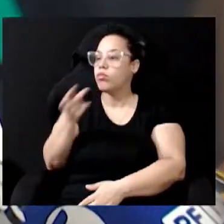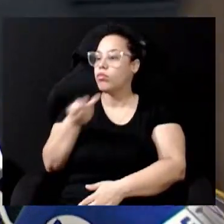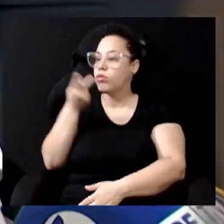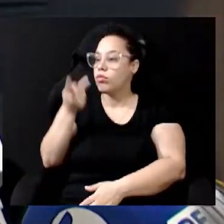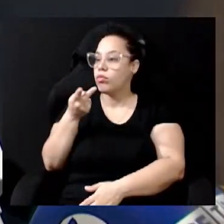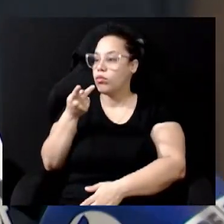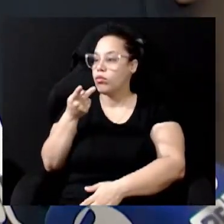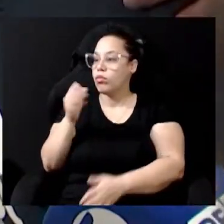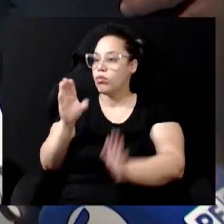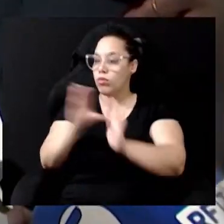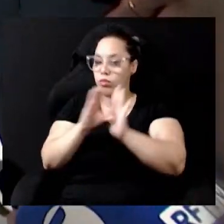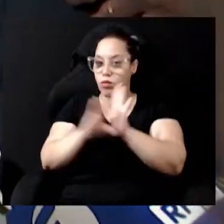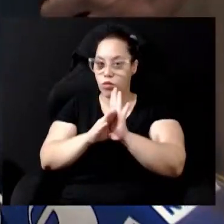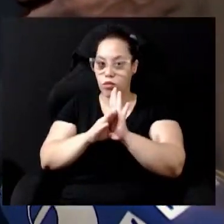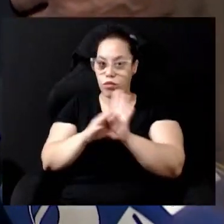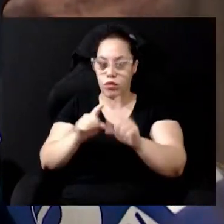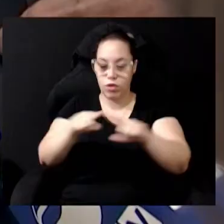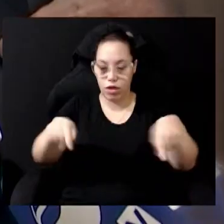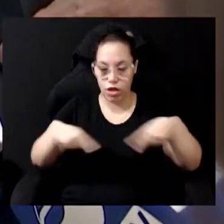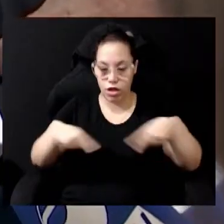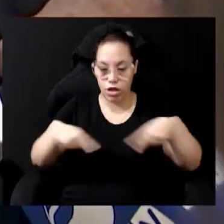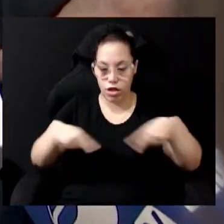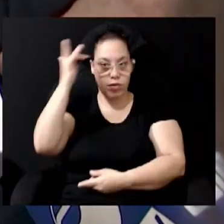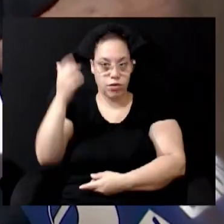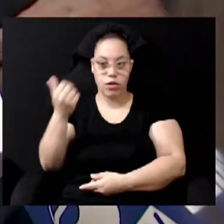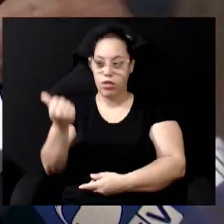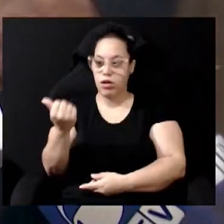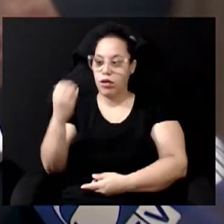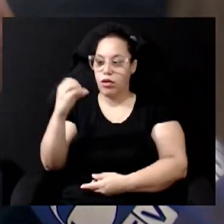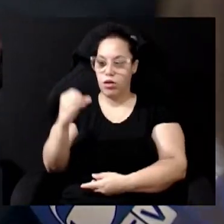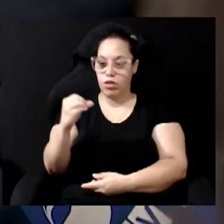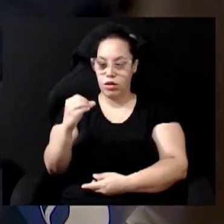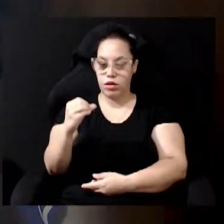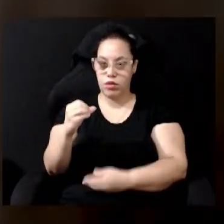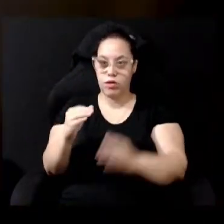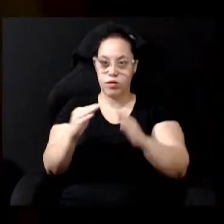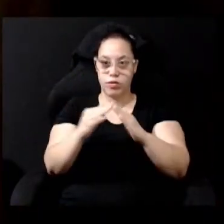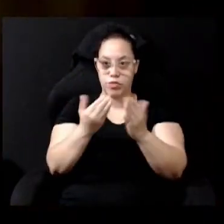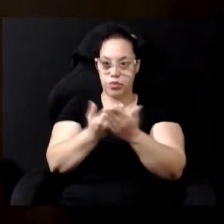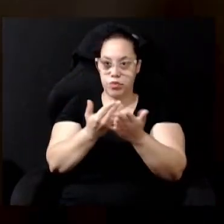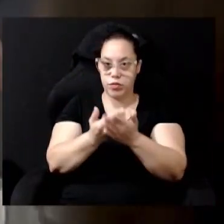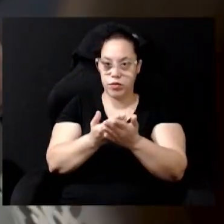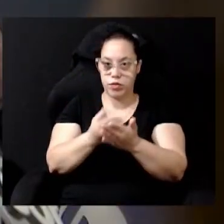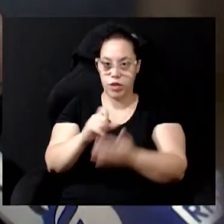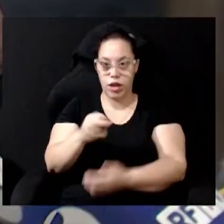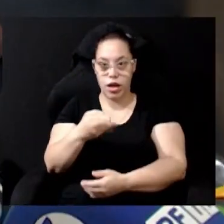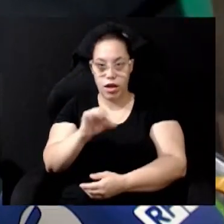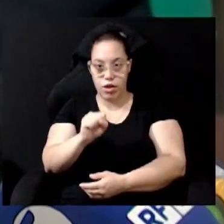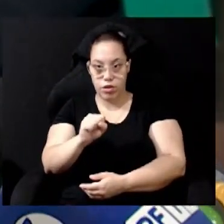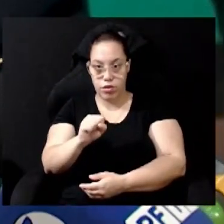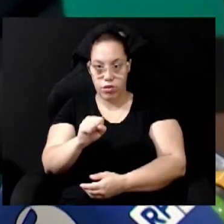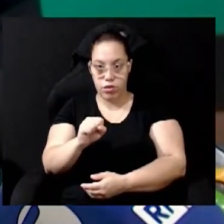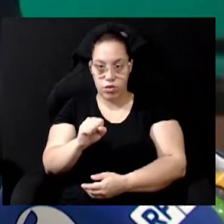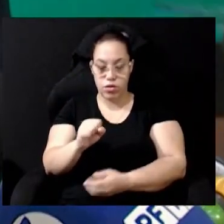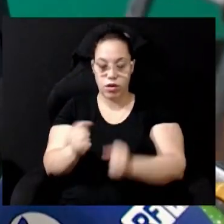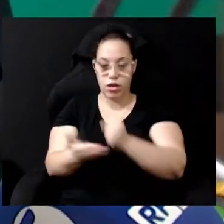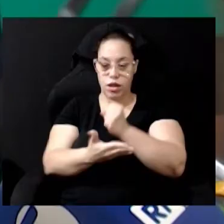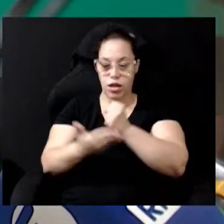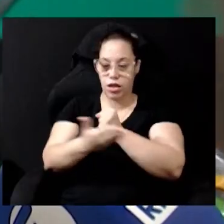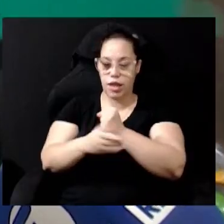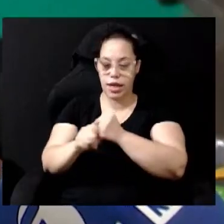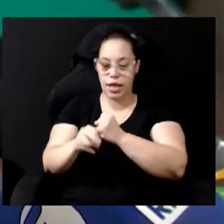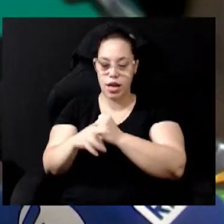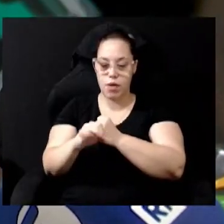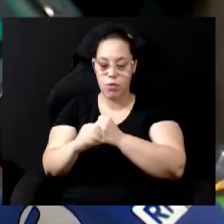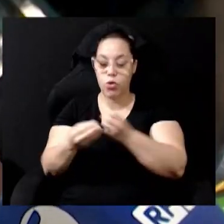Espaço do Amanhã, das nossas 16 creches, que vai zerar a fila de creche. Nós vamos falar também sobre saneamento básico, sobre como Campinas se